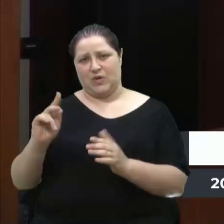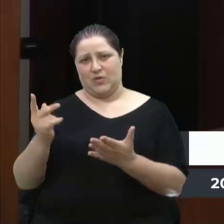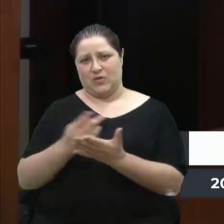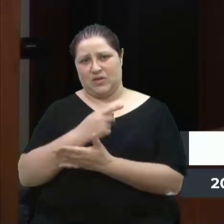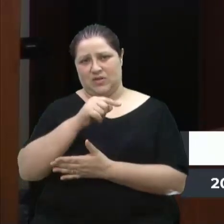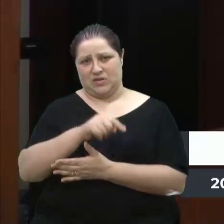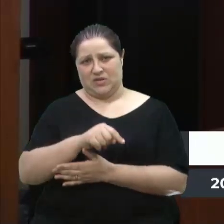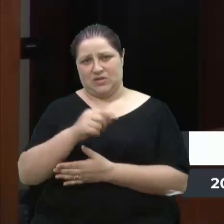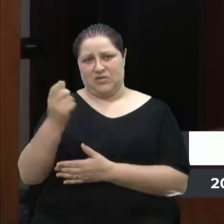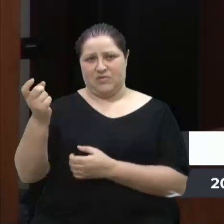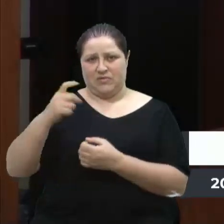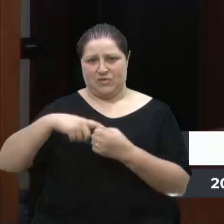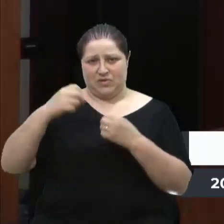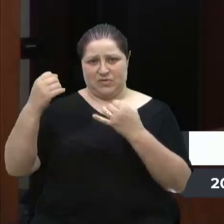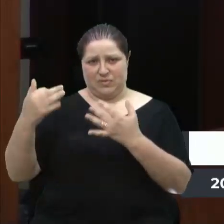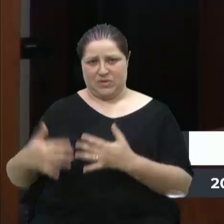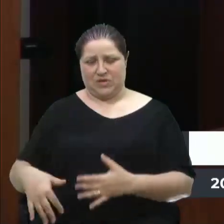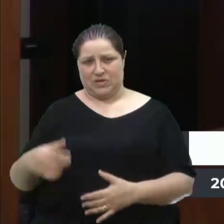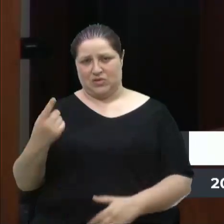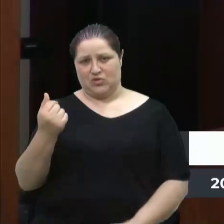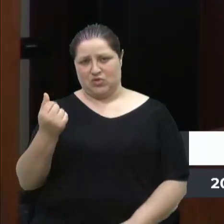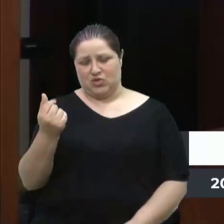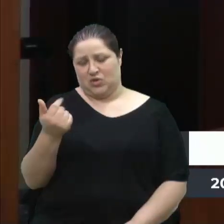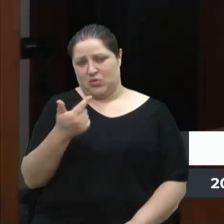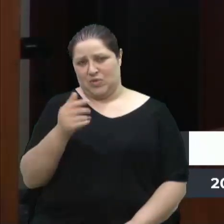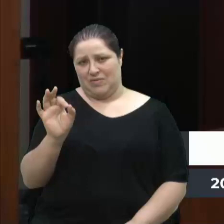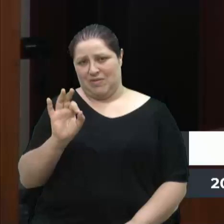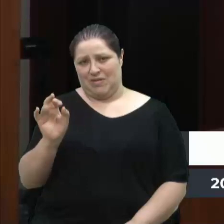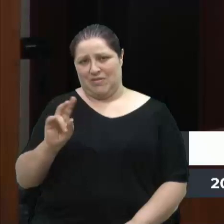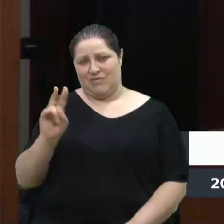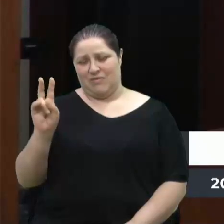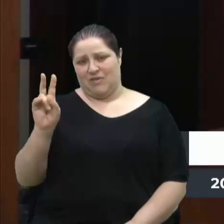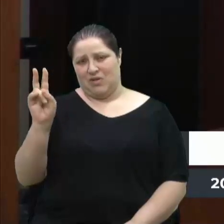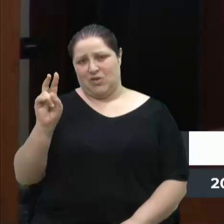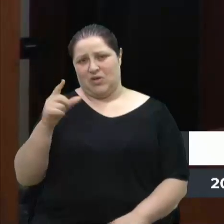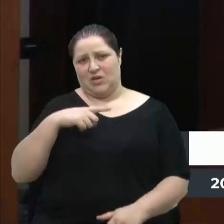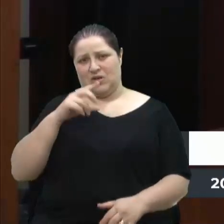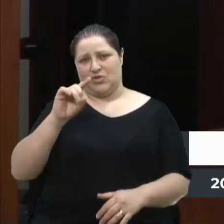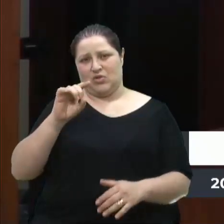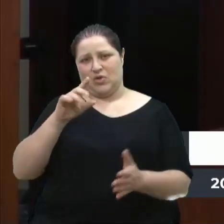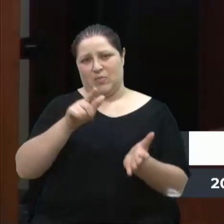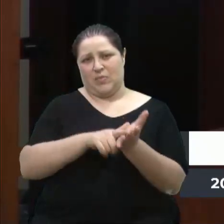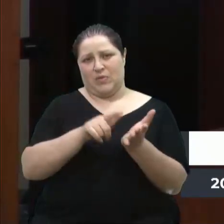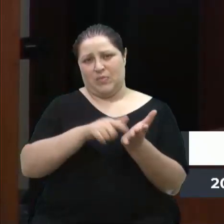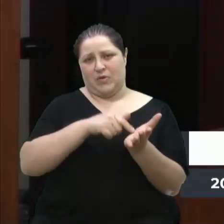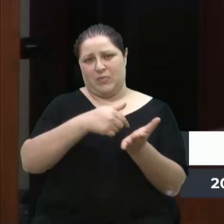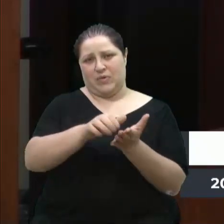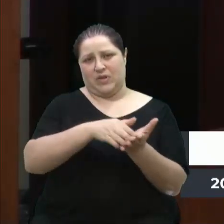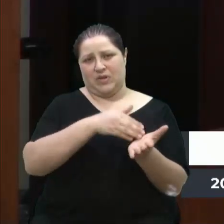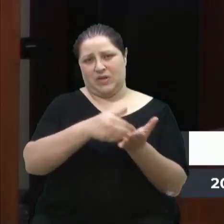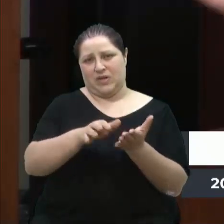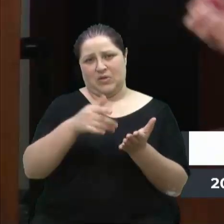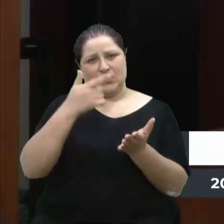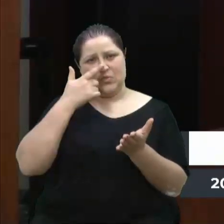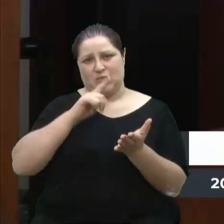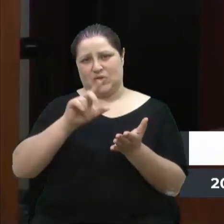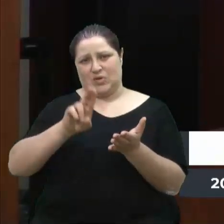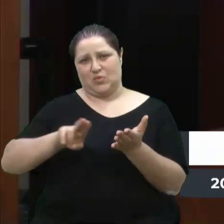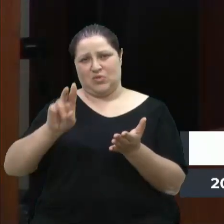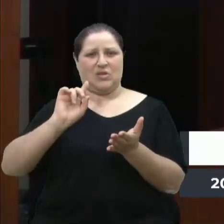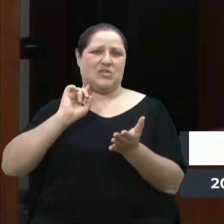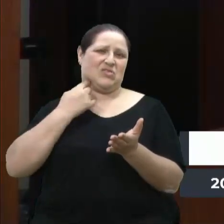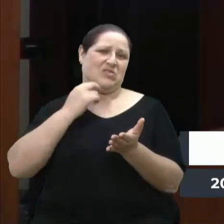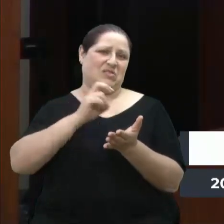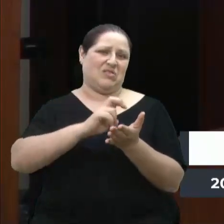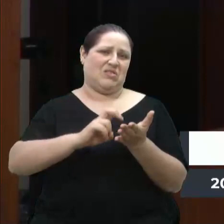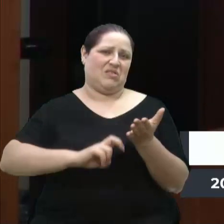retomando aqui a explicação de uma nota que não vale nada, é só um papel pintado, não dá nem para usar como rascunho porque já está pintado, né? Não vale nada.